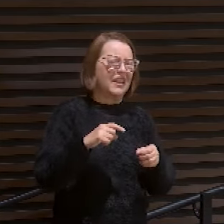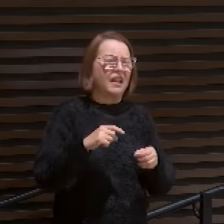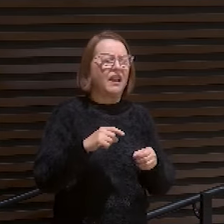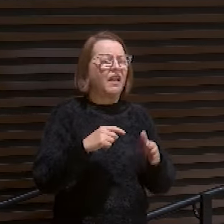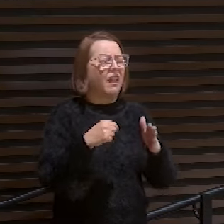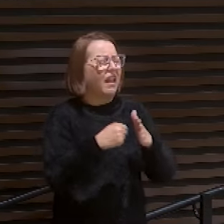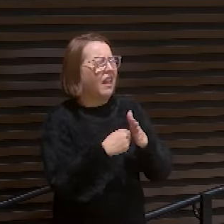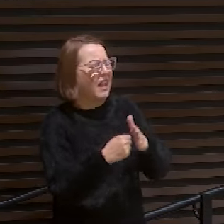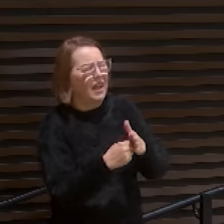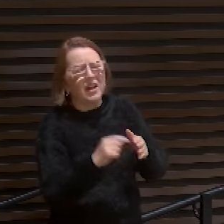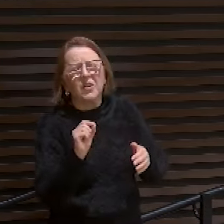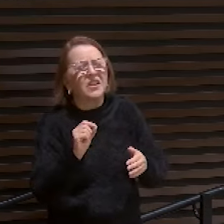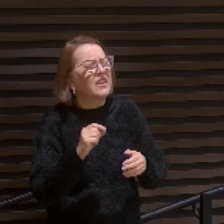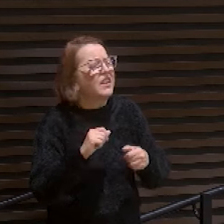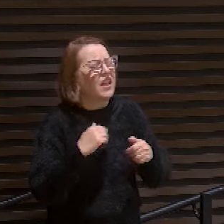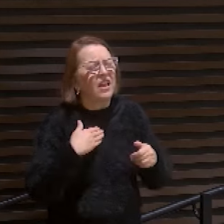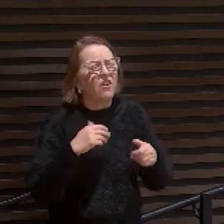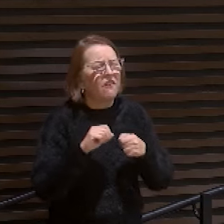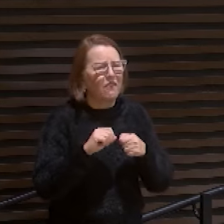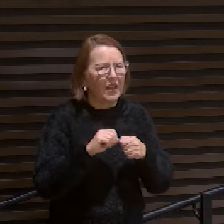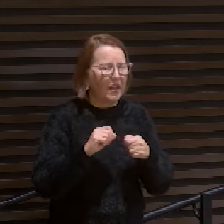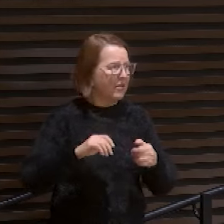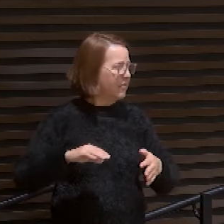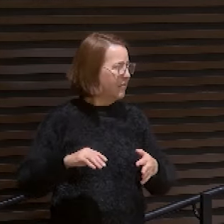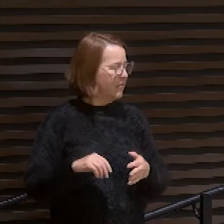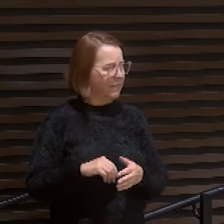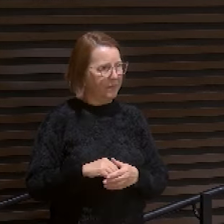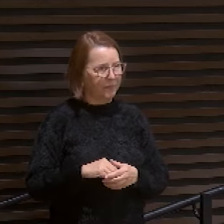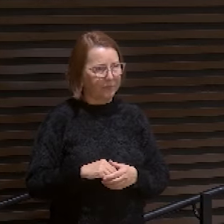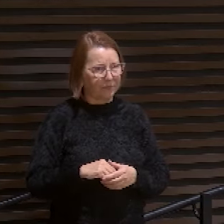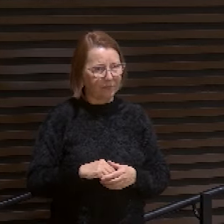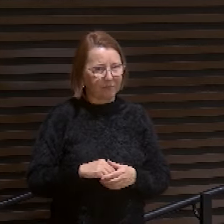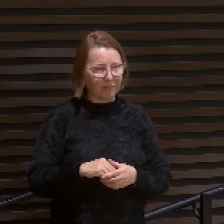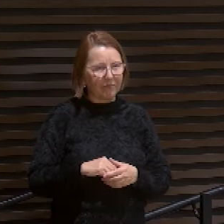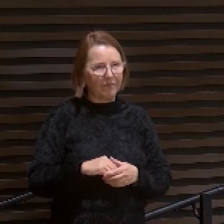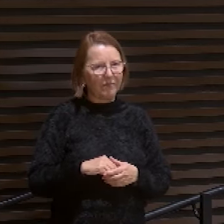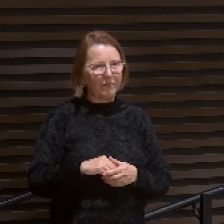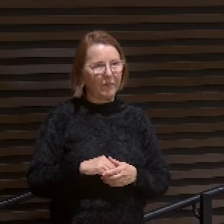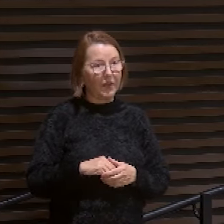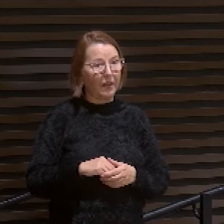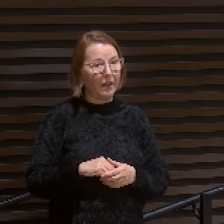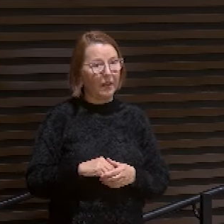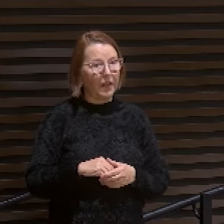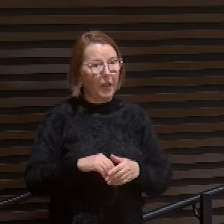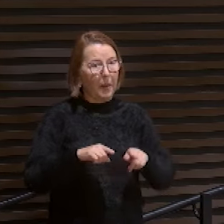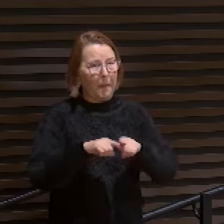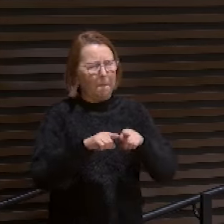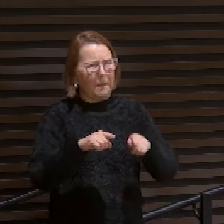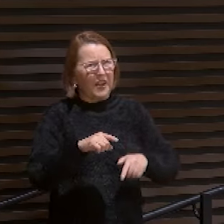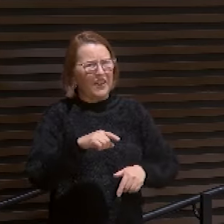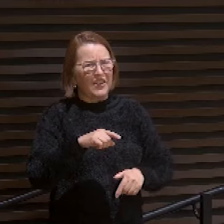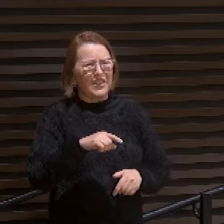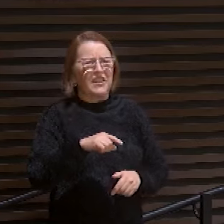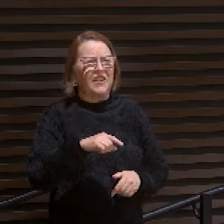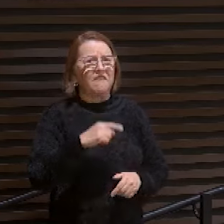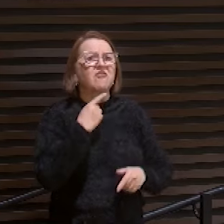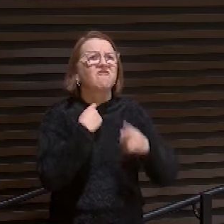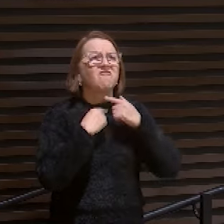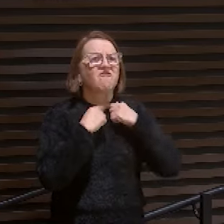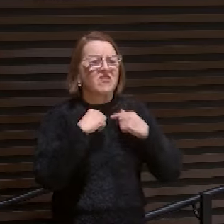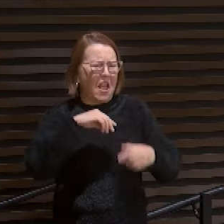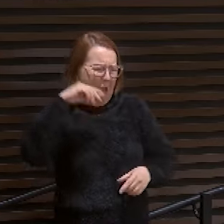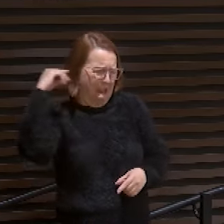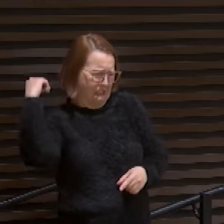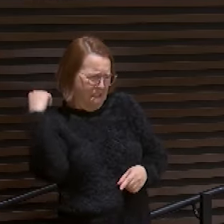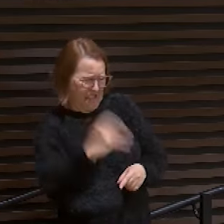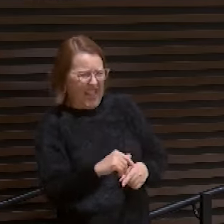Agora eu estou com um cinto macio, não posso nem usar, é um cinto de plástico, sei lá o quê. Mas dá uma vontade de dar umas cintadas.